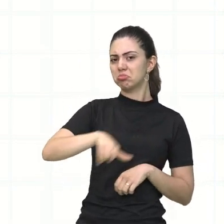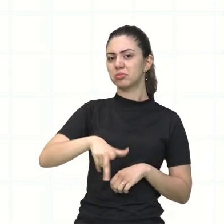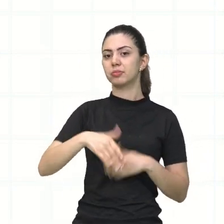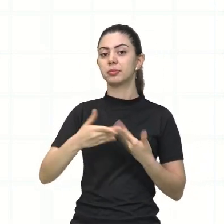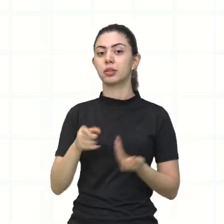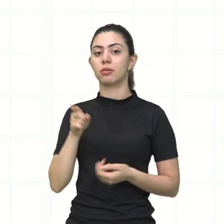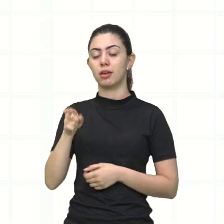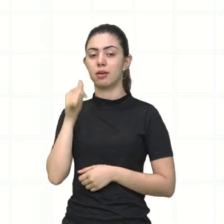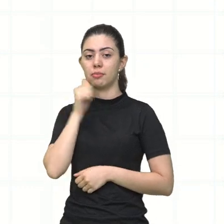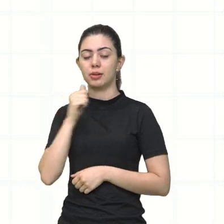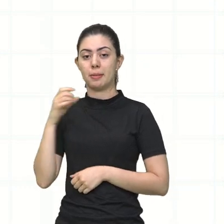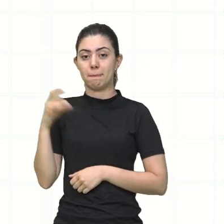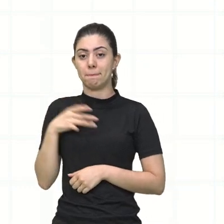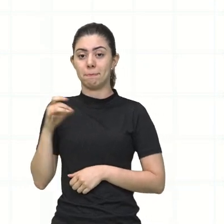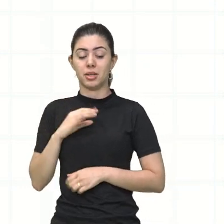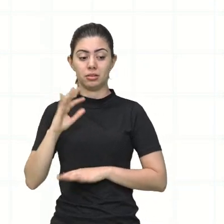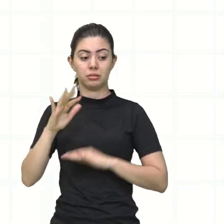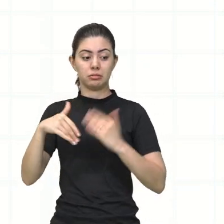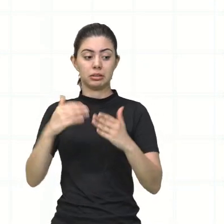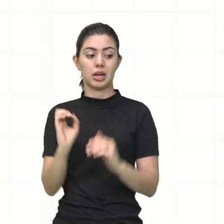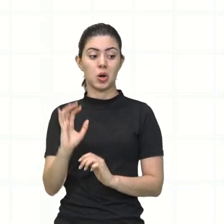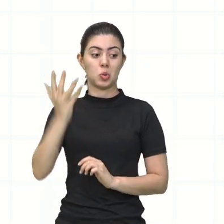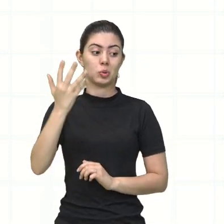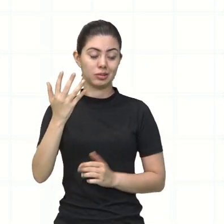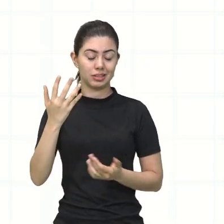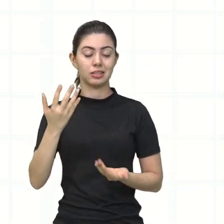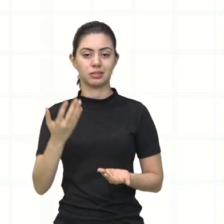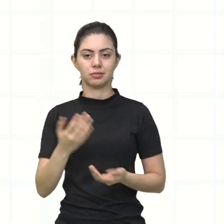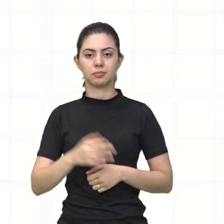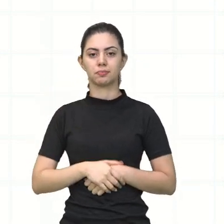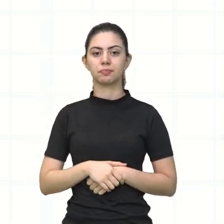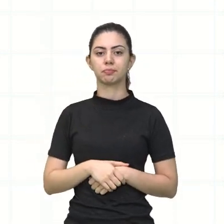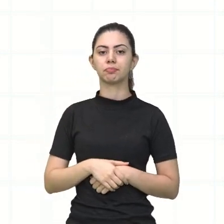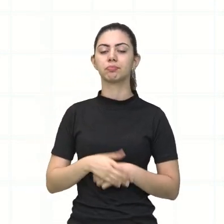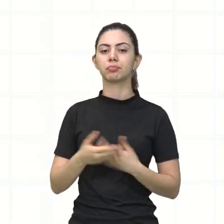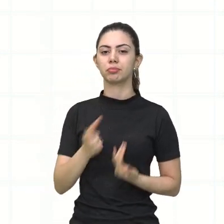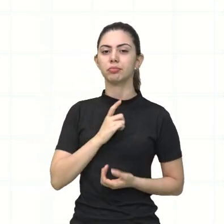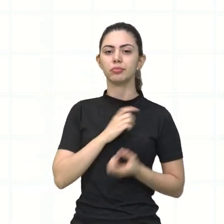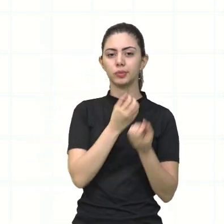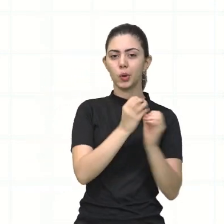ruim aconteça. Duas orações de novo, verbo ter.